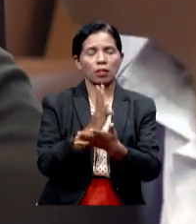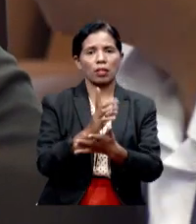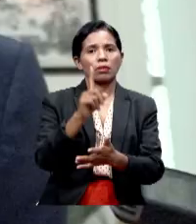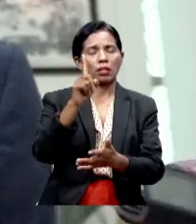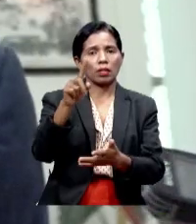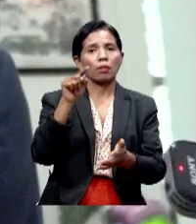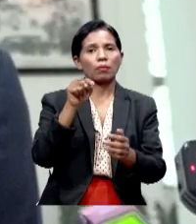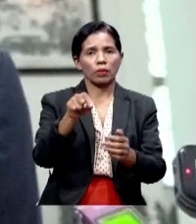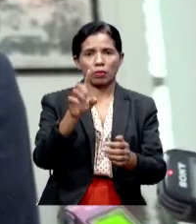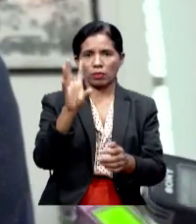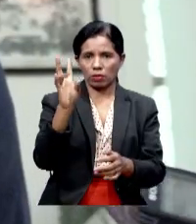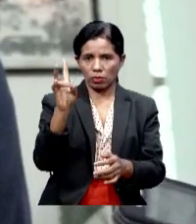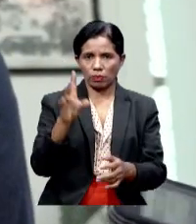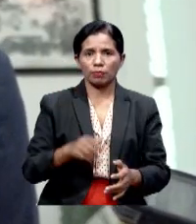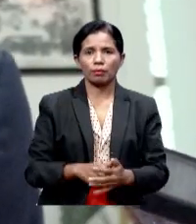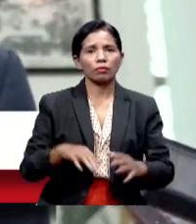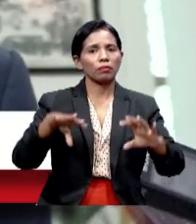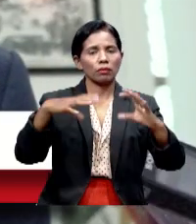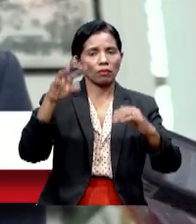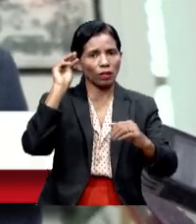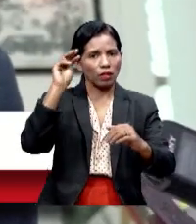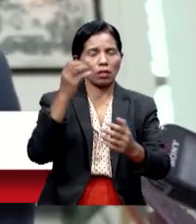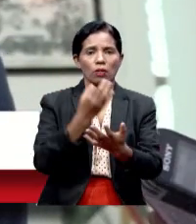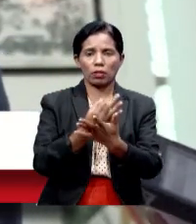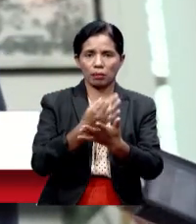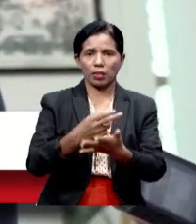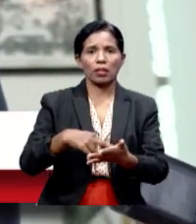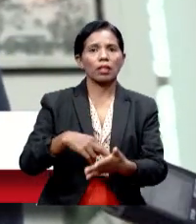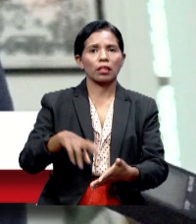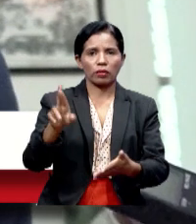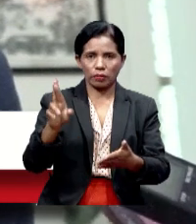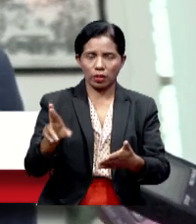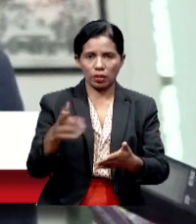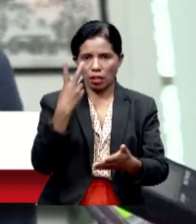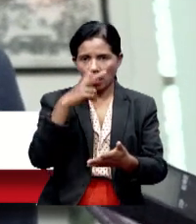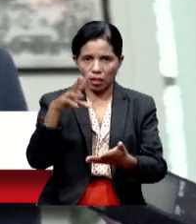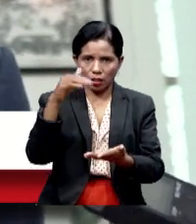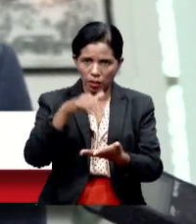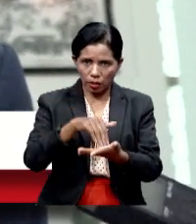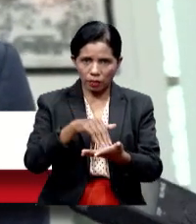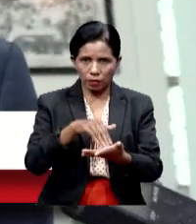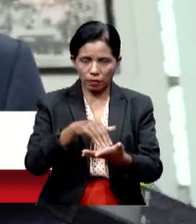hiturecin. O Conselho Ministro em aprova o orçamento retificativo, né, maca,